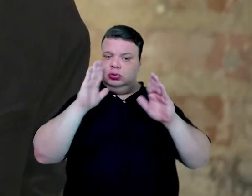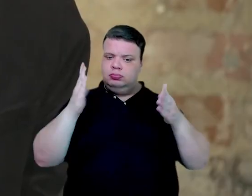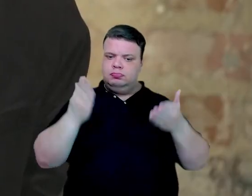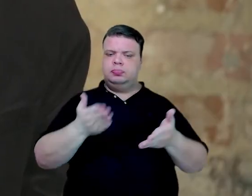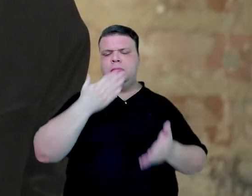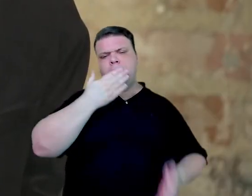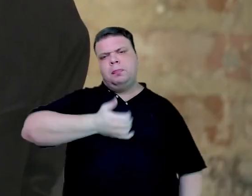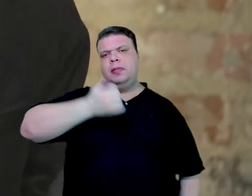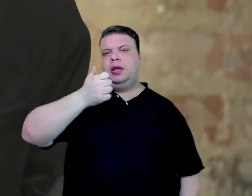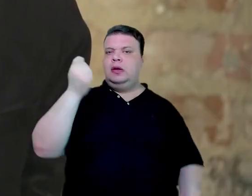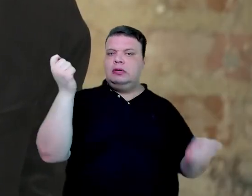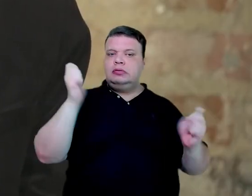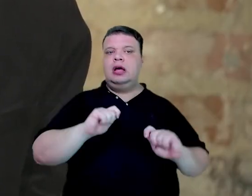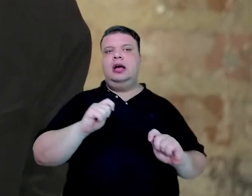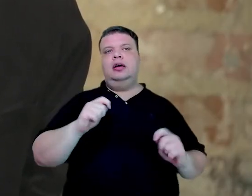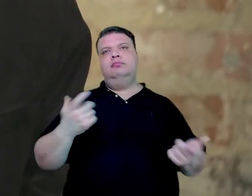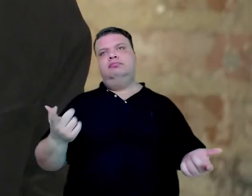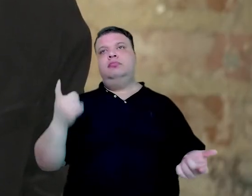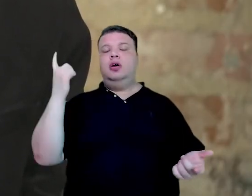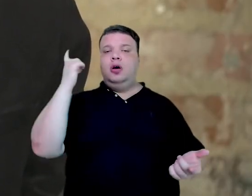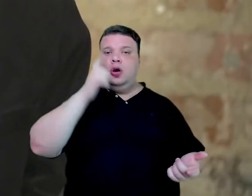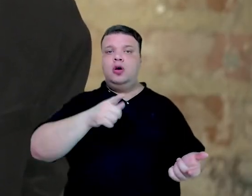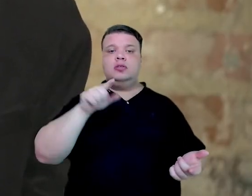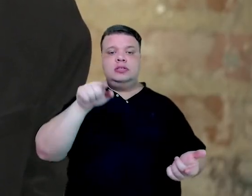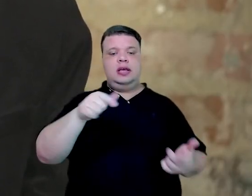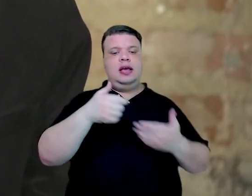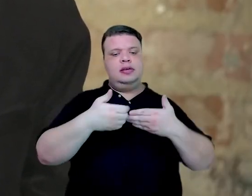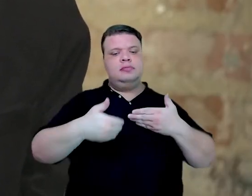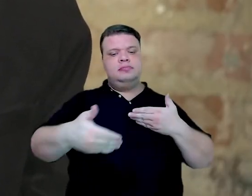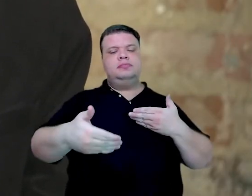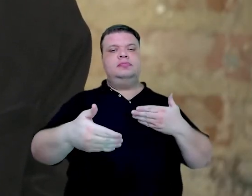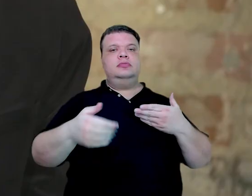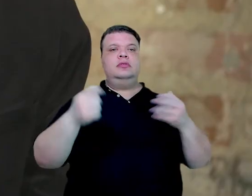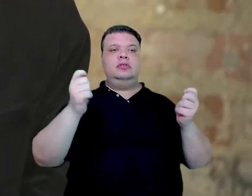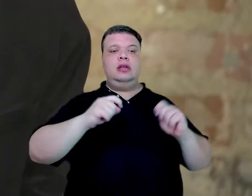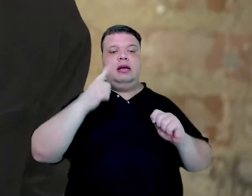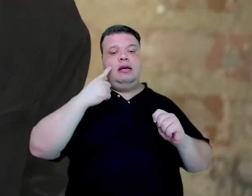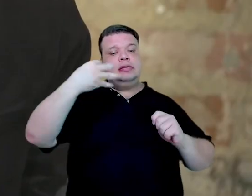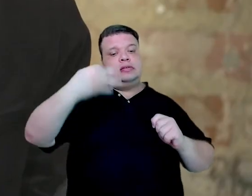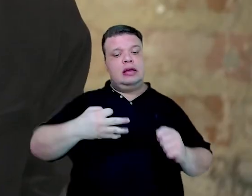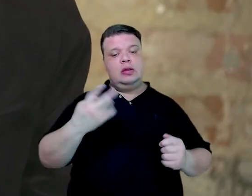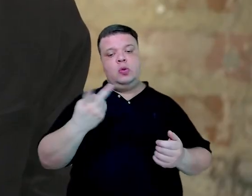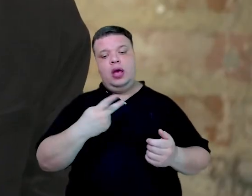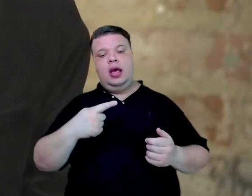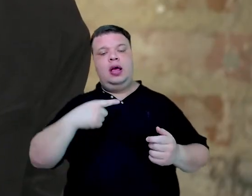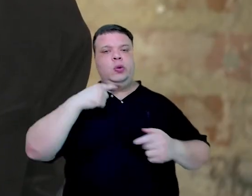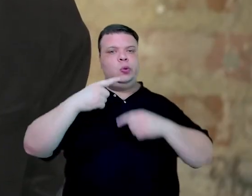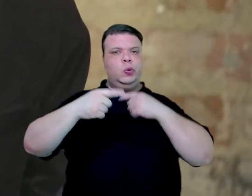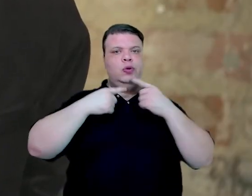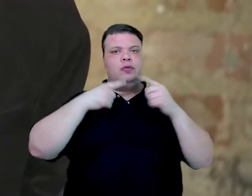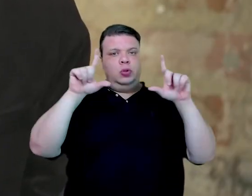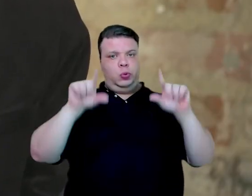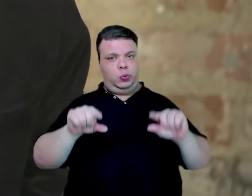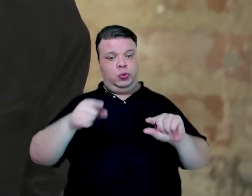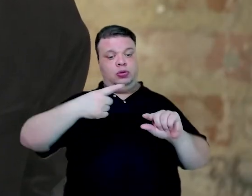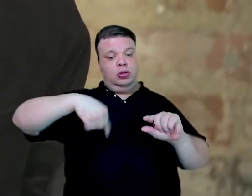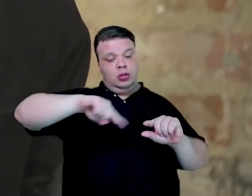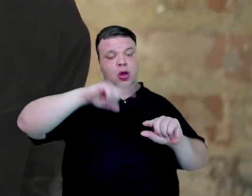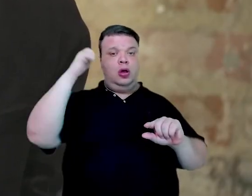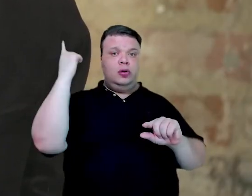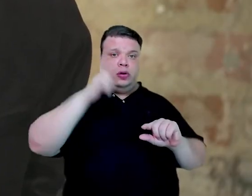consequentemente, essas incertezas diminuam e a gente consiga fazer ações, né, de